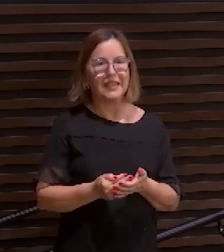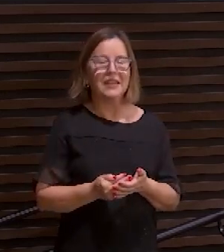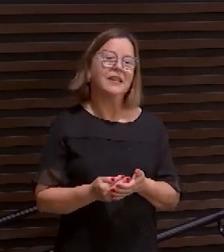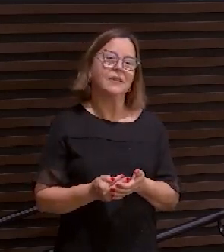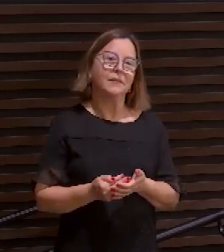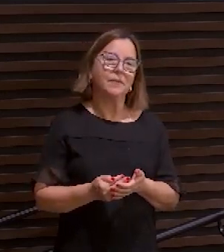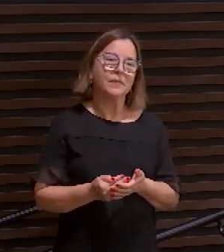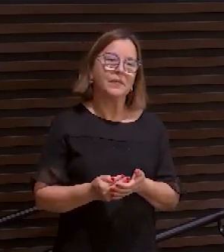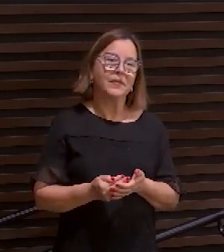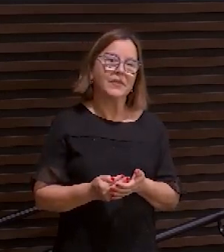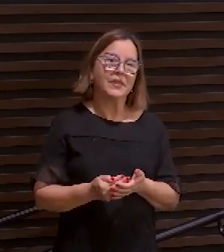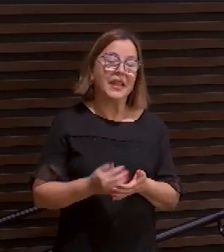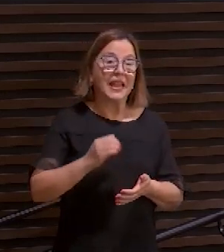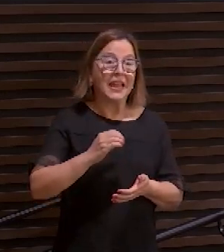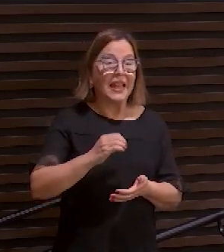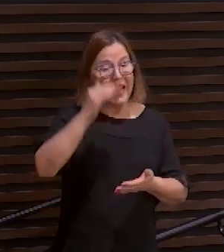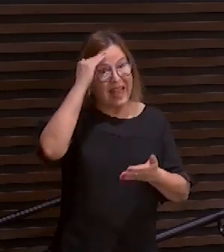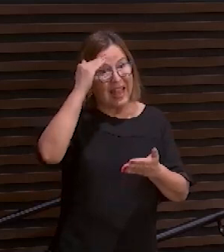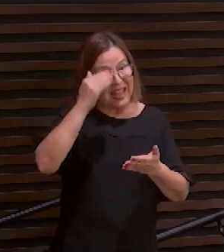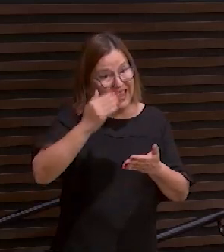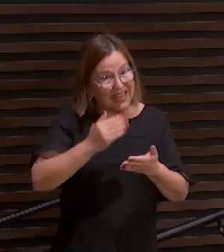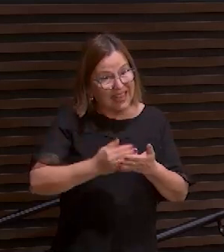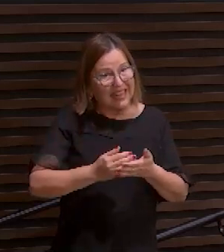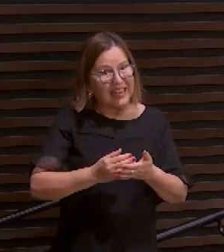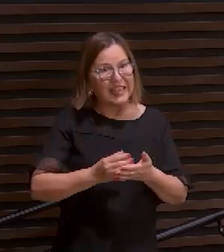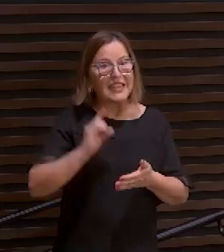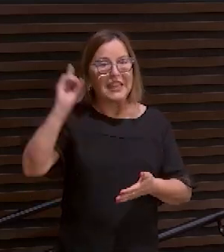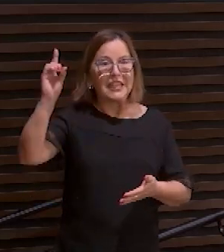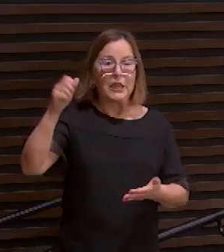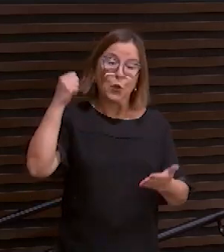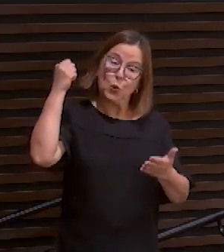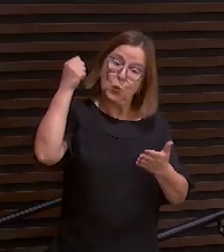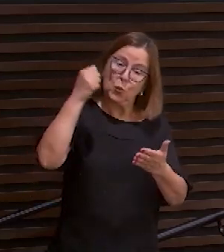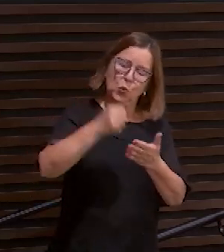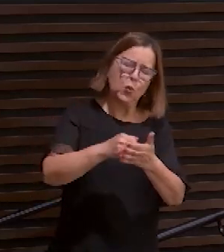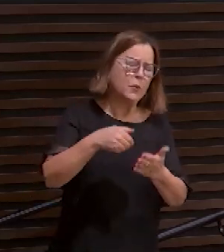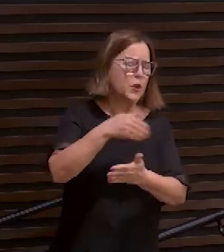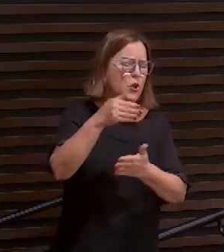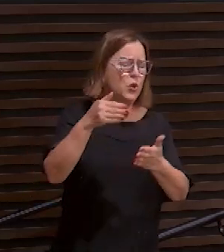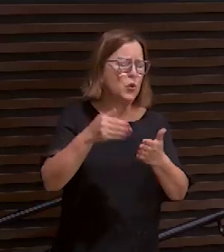o que Ele disse que seria. Isso é fé.